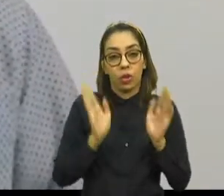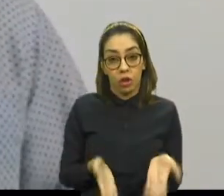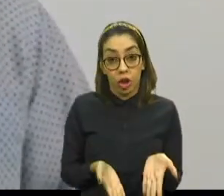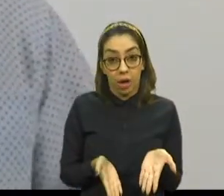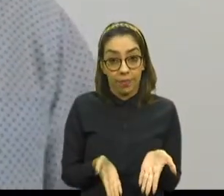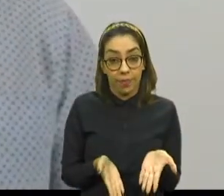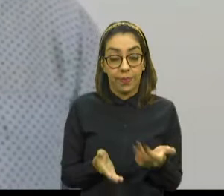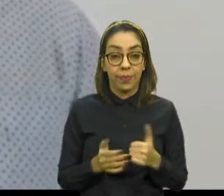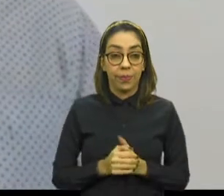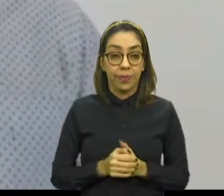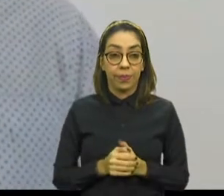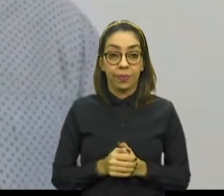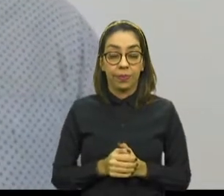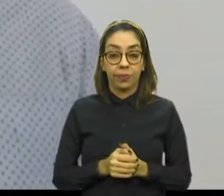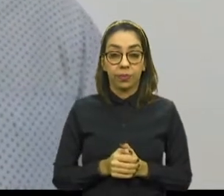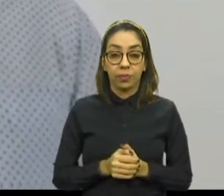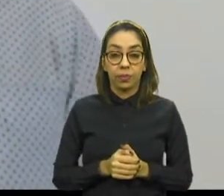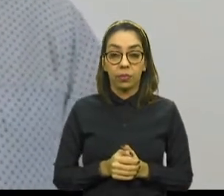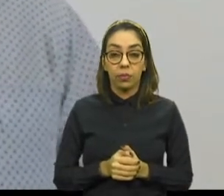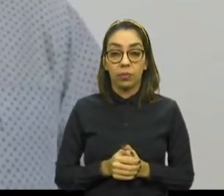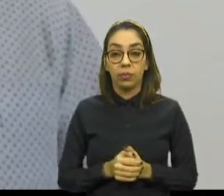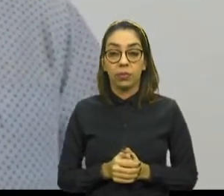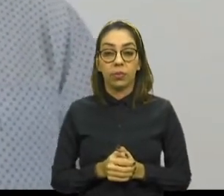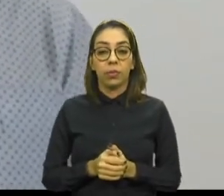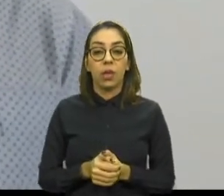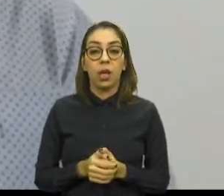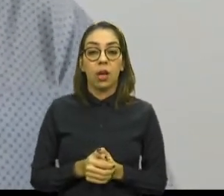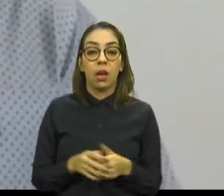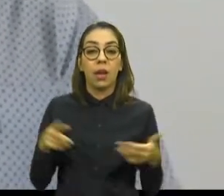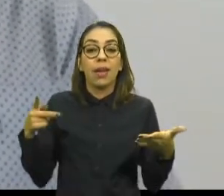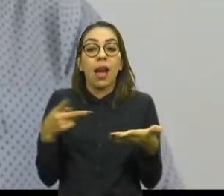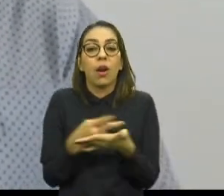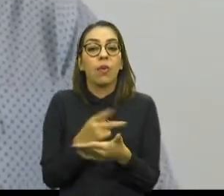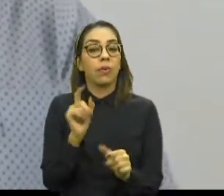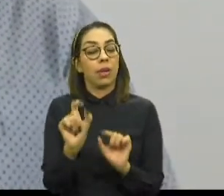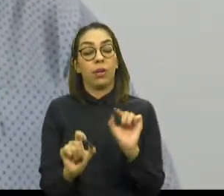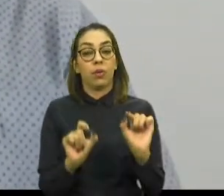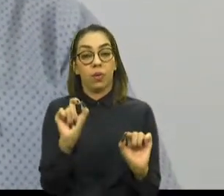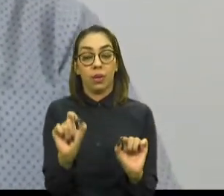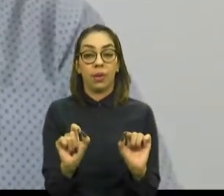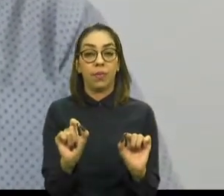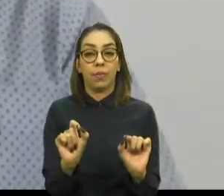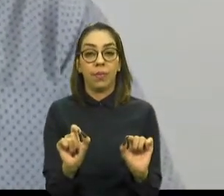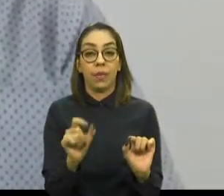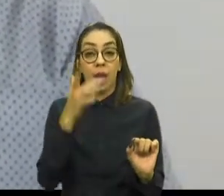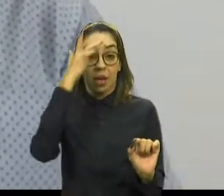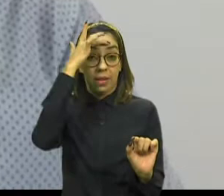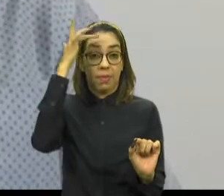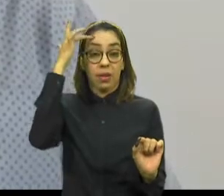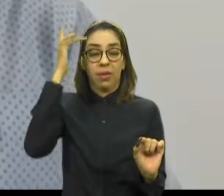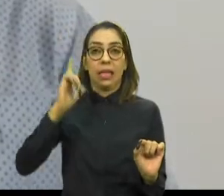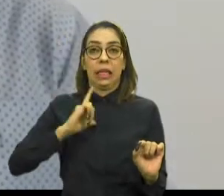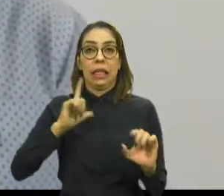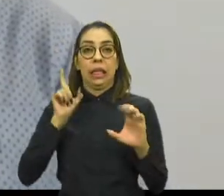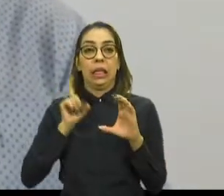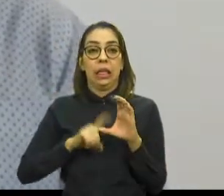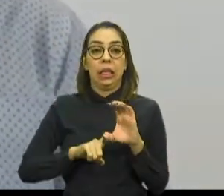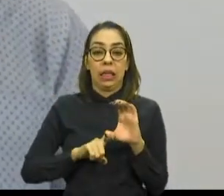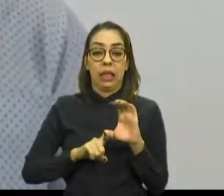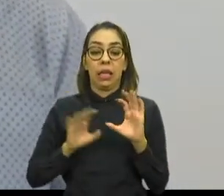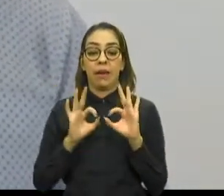durante esse período. E o que é que acontece? Que o endividamento das famílias aumenta por